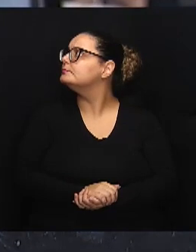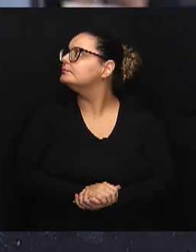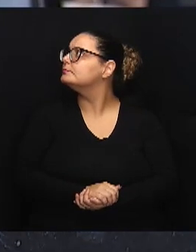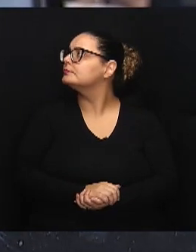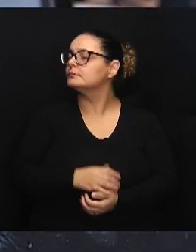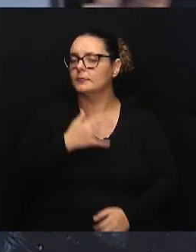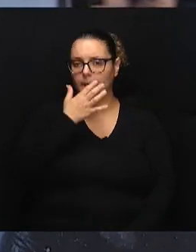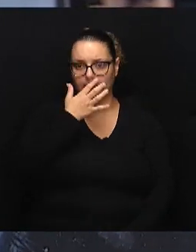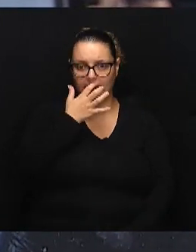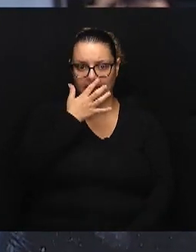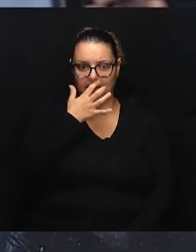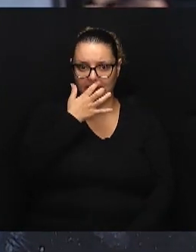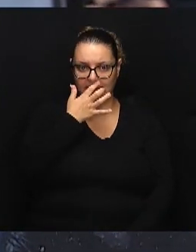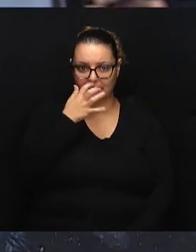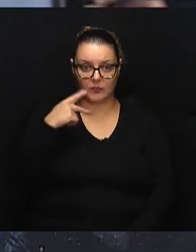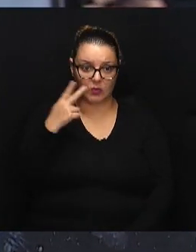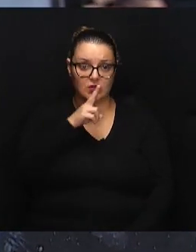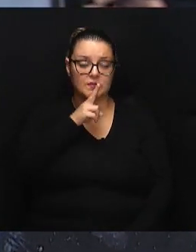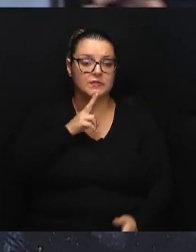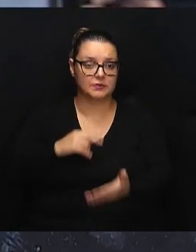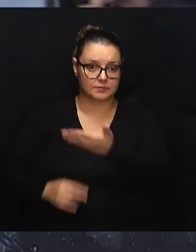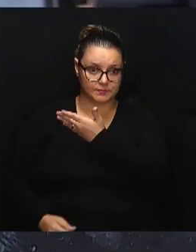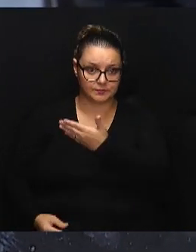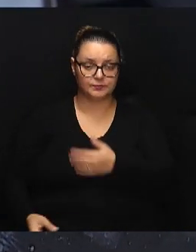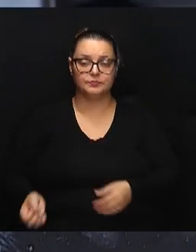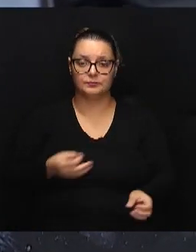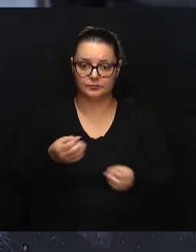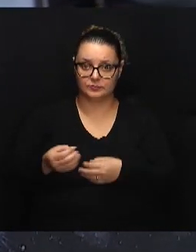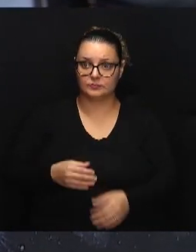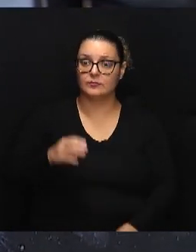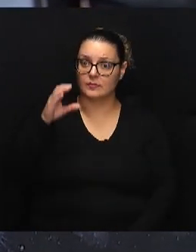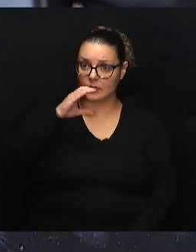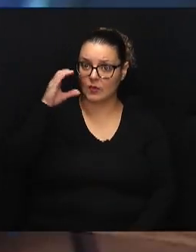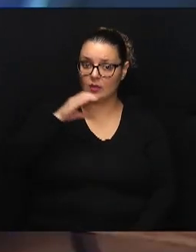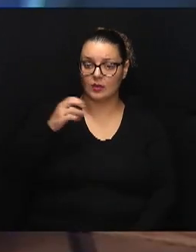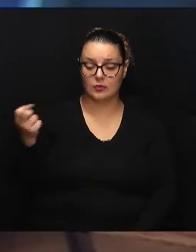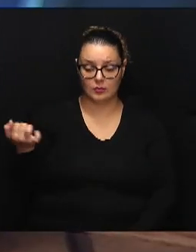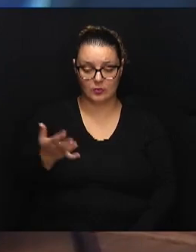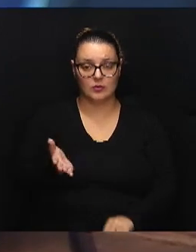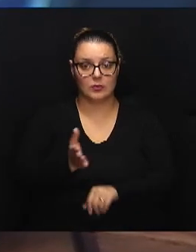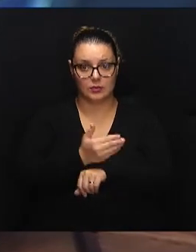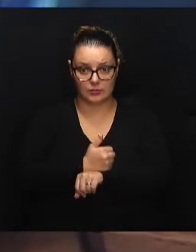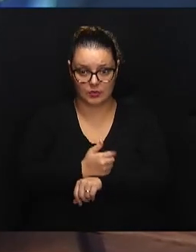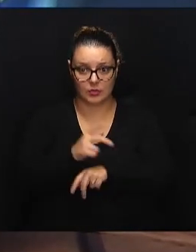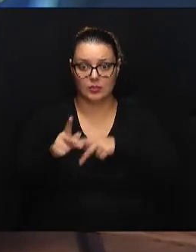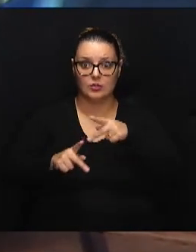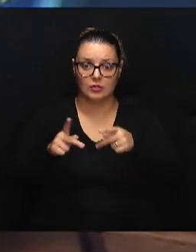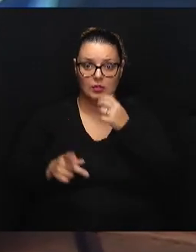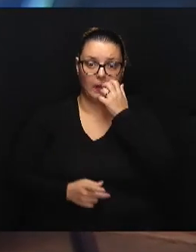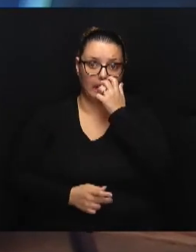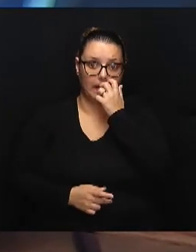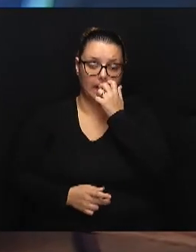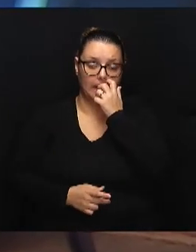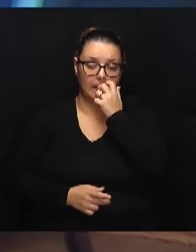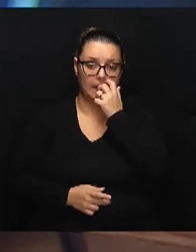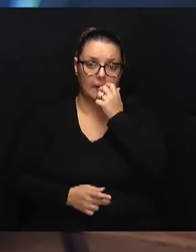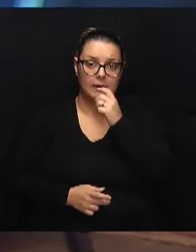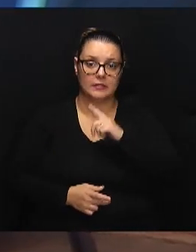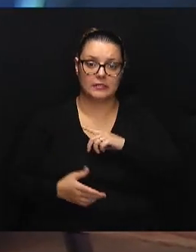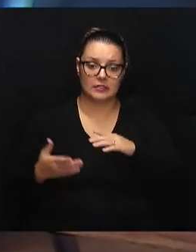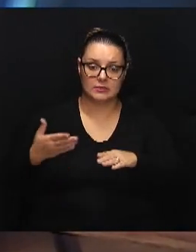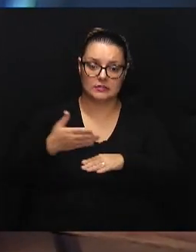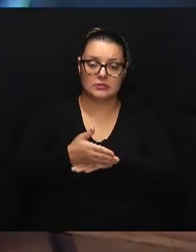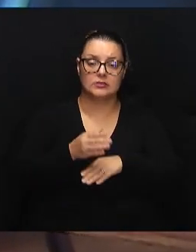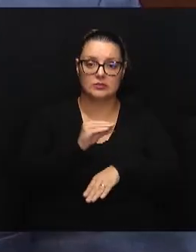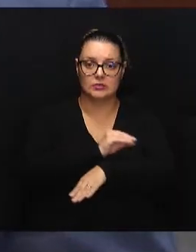Para o vereador, essa renovação deve ser imediata para que o quanto antes a população tenha acesso aos cuidados